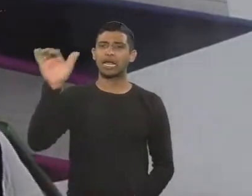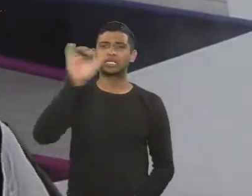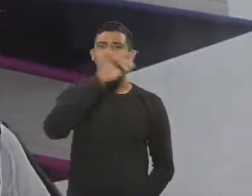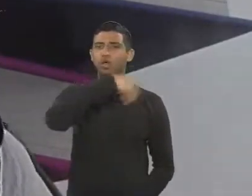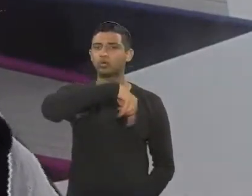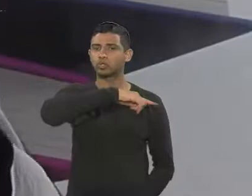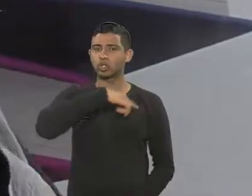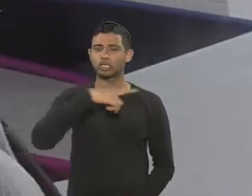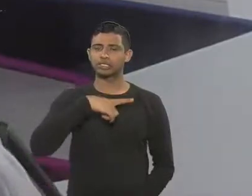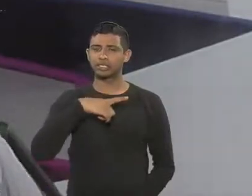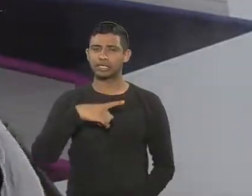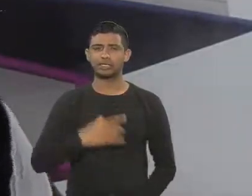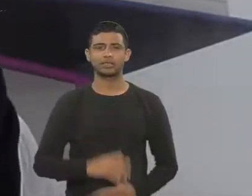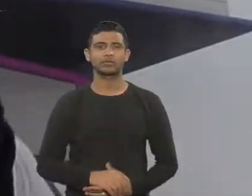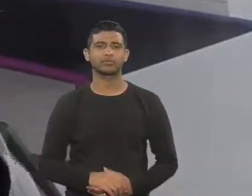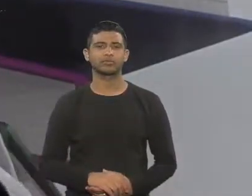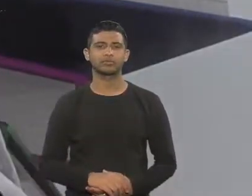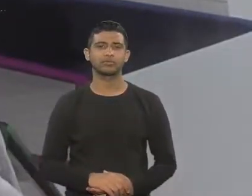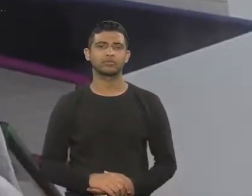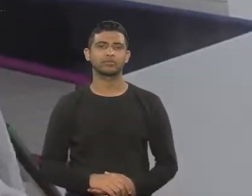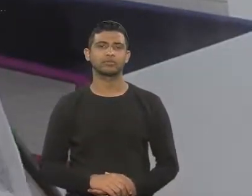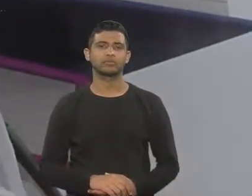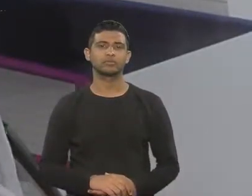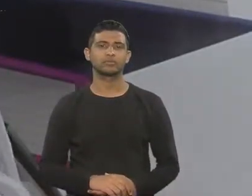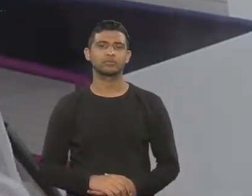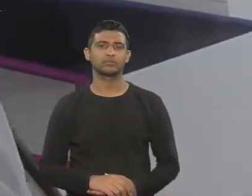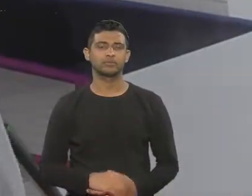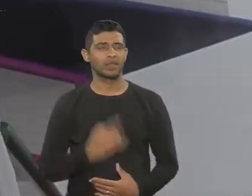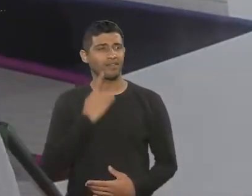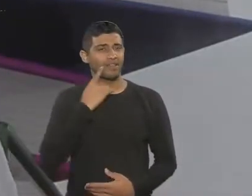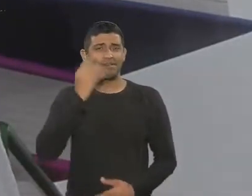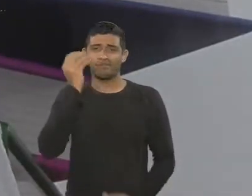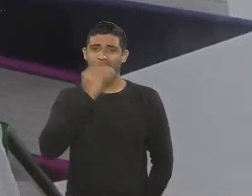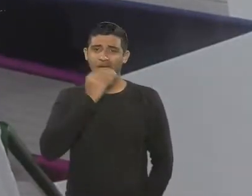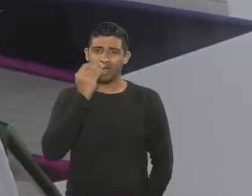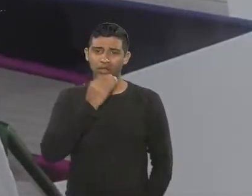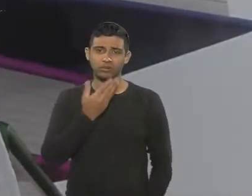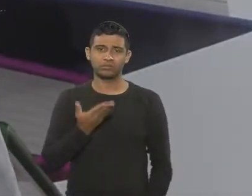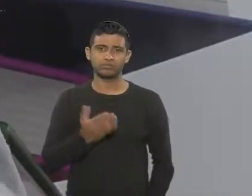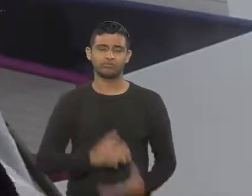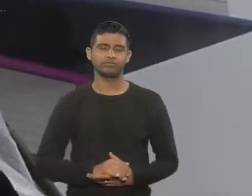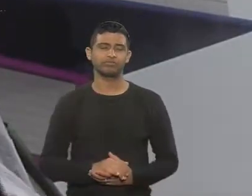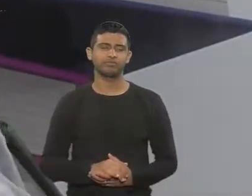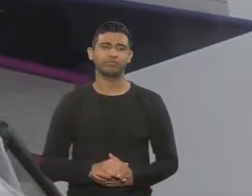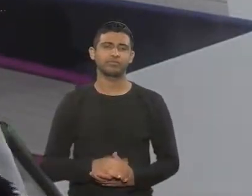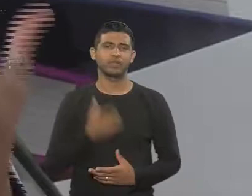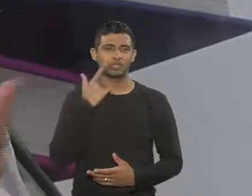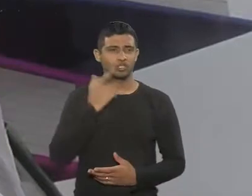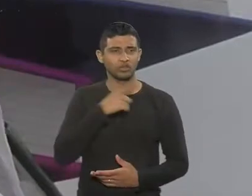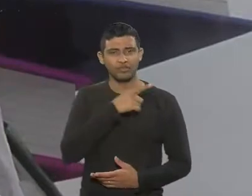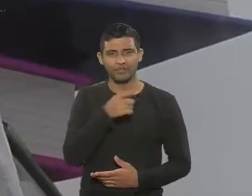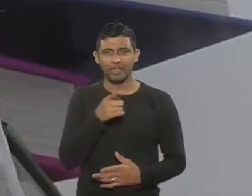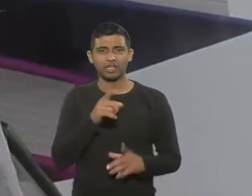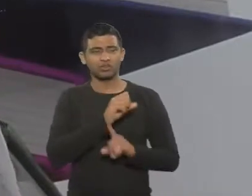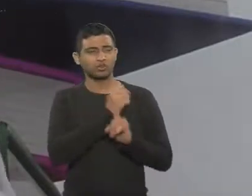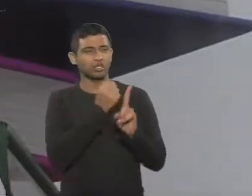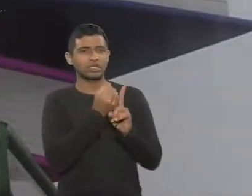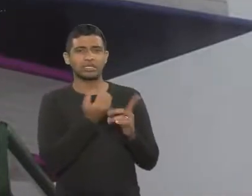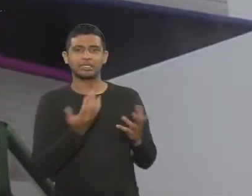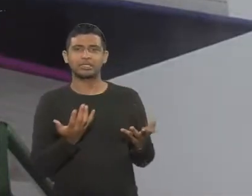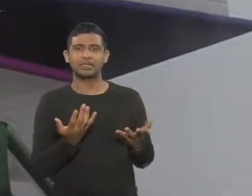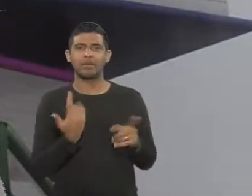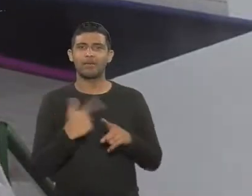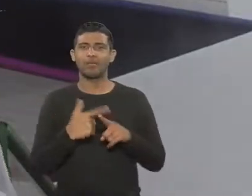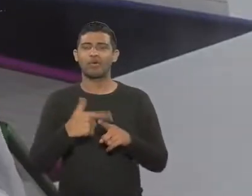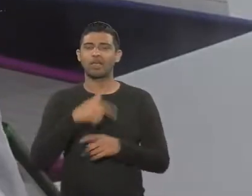gente está sendo atravessado por ela, é extremamente frágil. Então a gente vê toda uma sociedade, né? Por que o